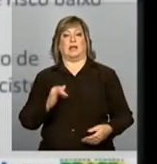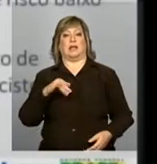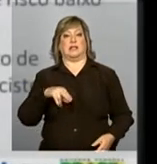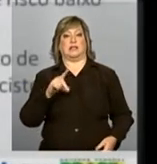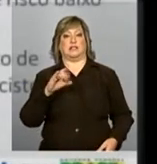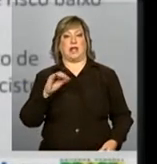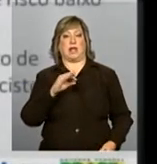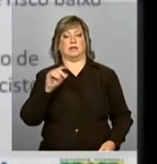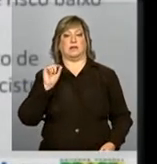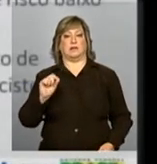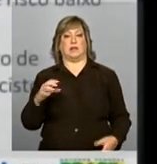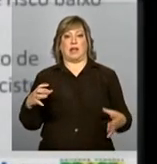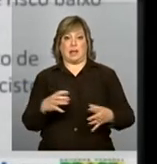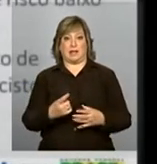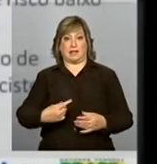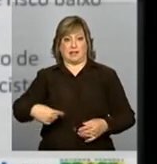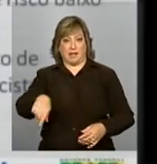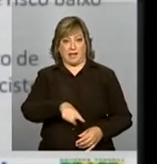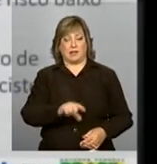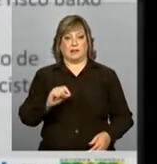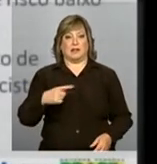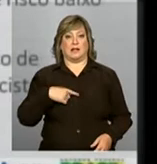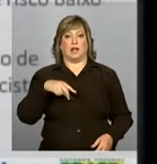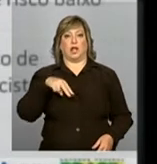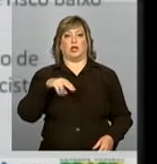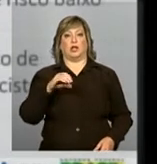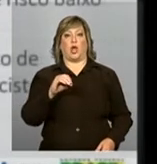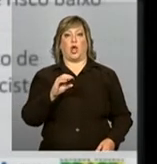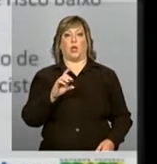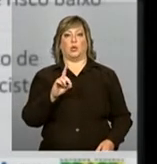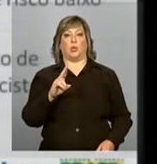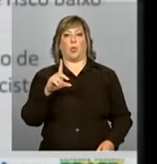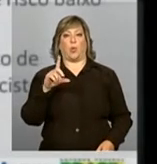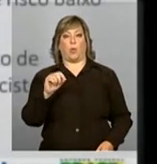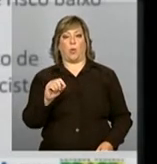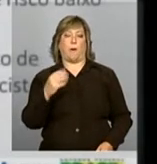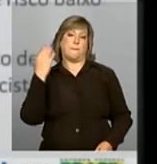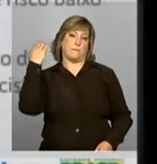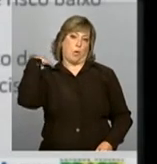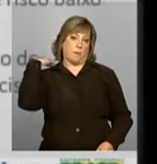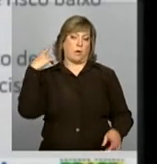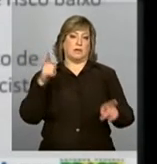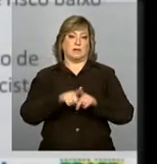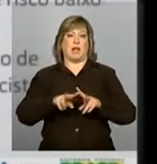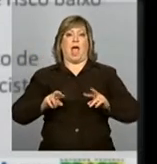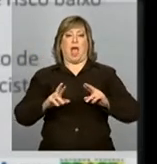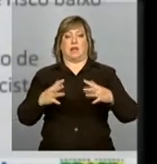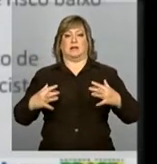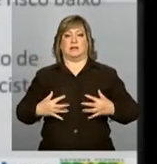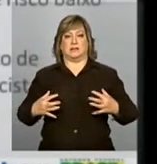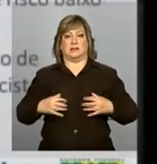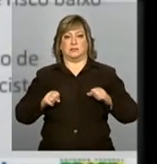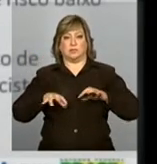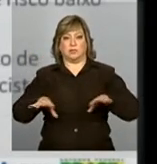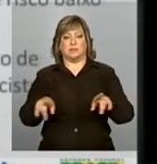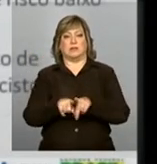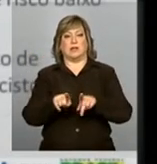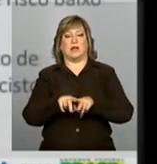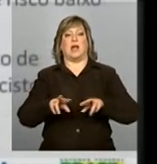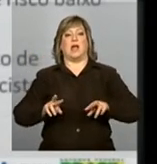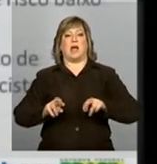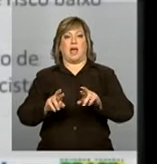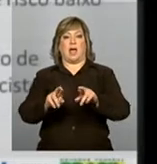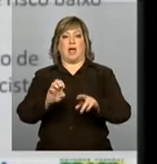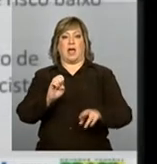indicações, entre elas nódulo pulmonar solitário, câncer de mama metastático e câncer